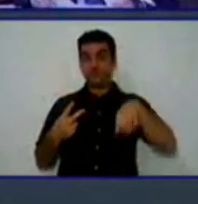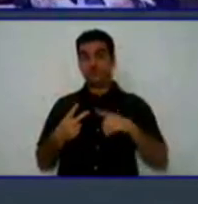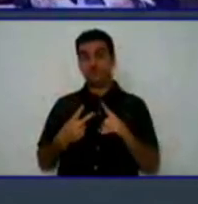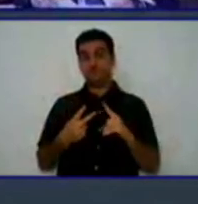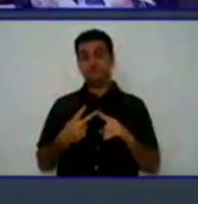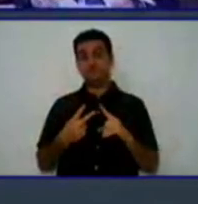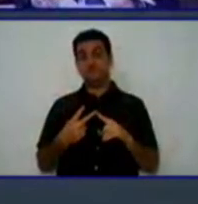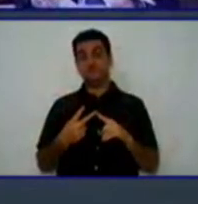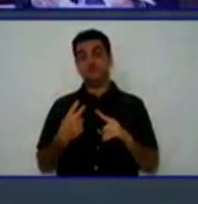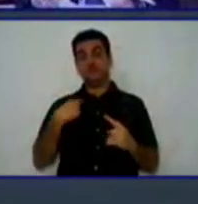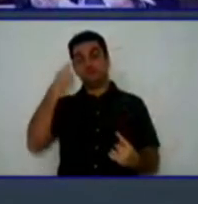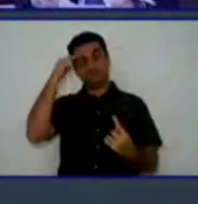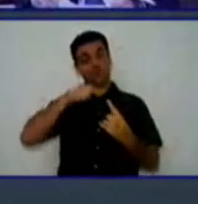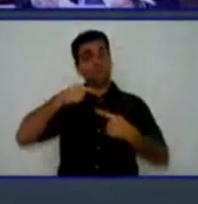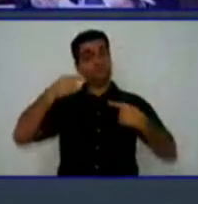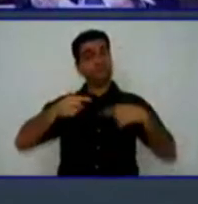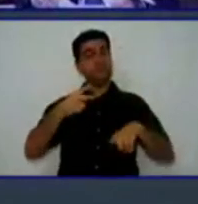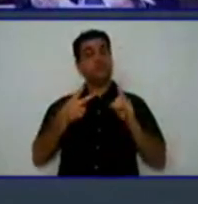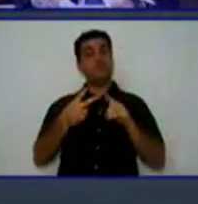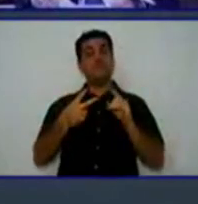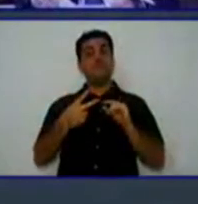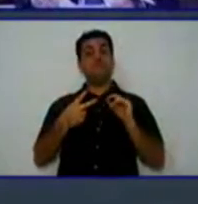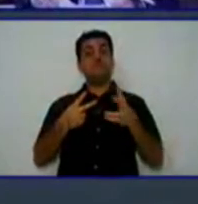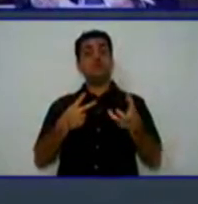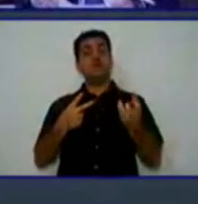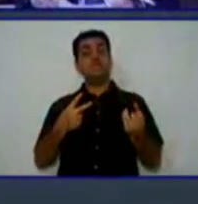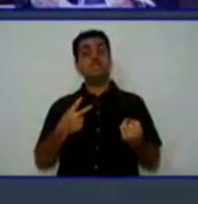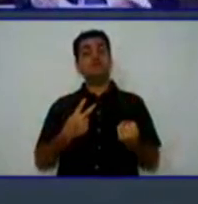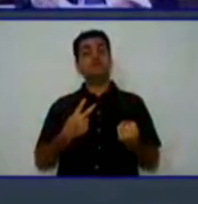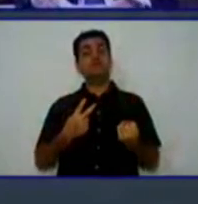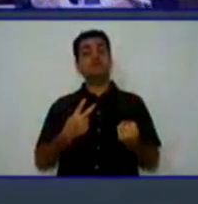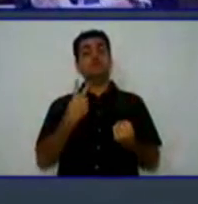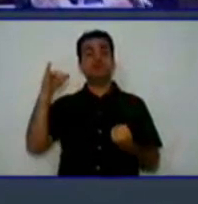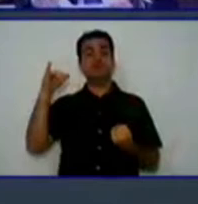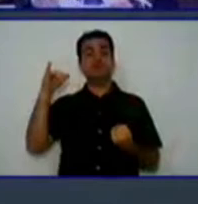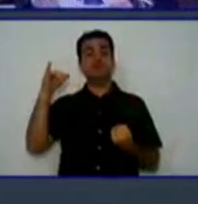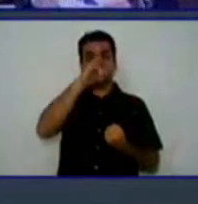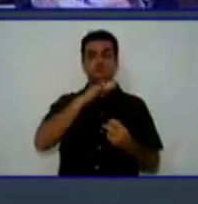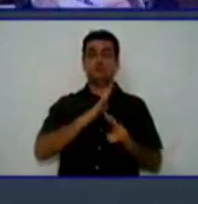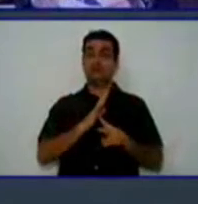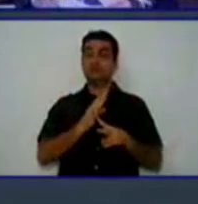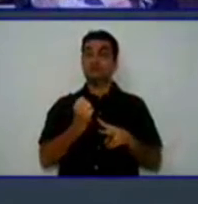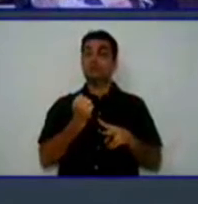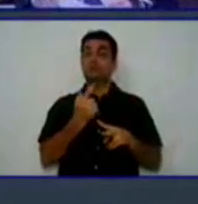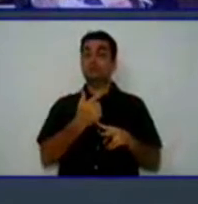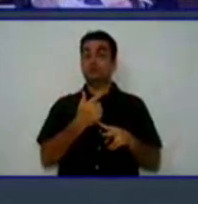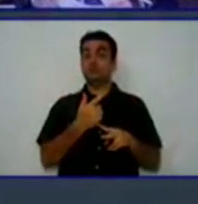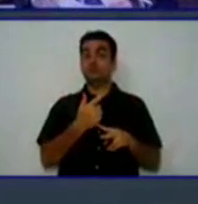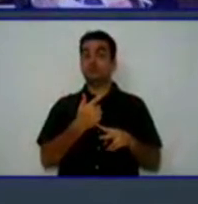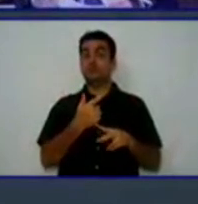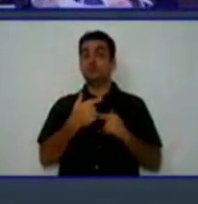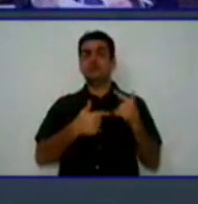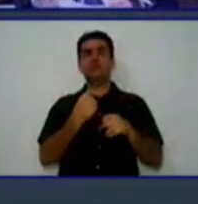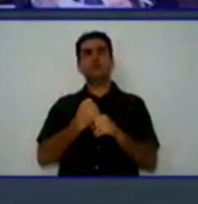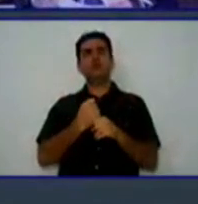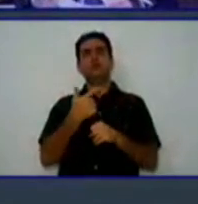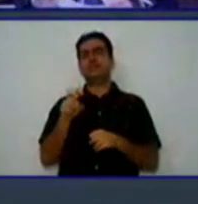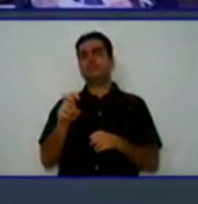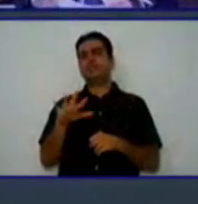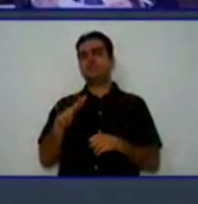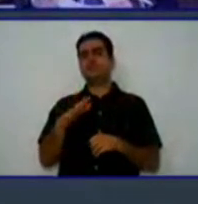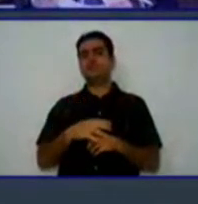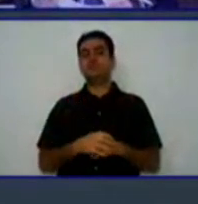que foi objeto de questionamento, foi a aquisição de 2 aeronaves pelo partido no exercício financeiro de 2015. A